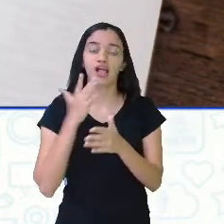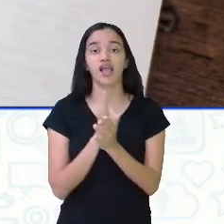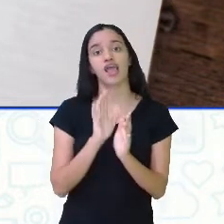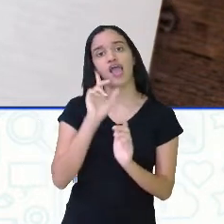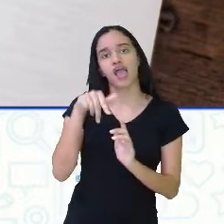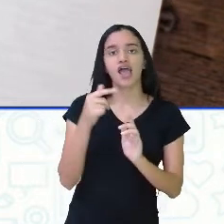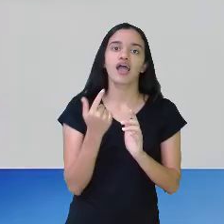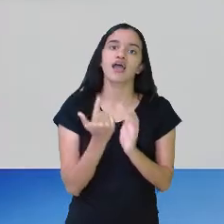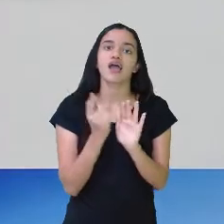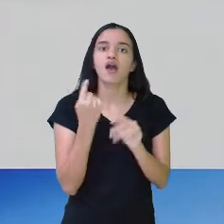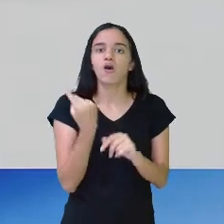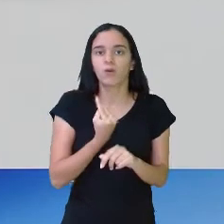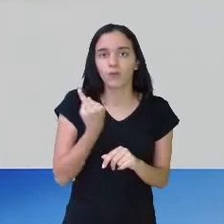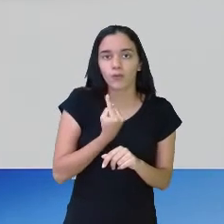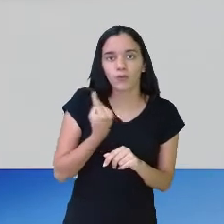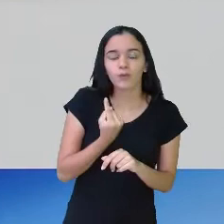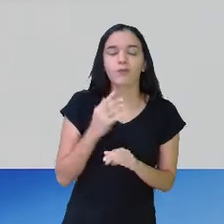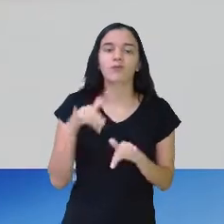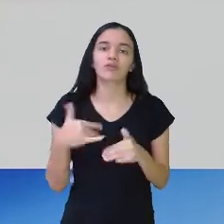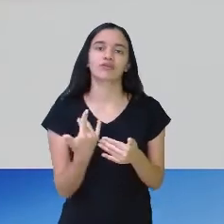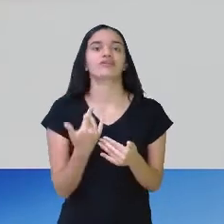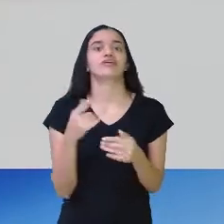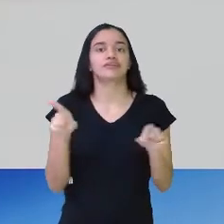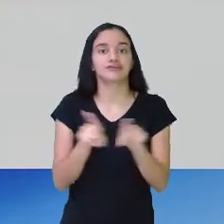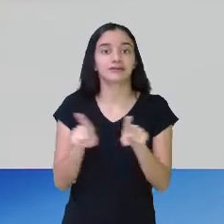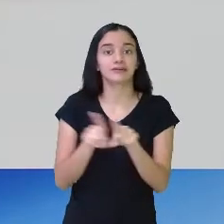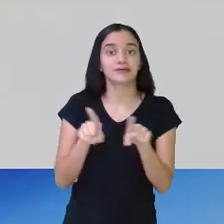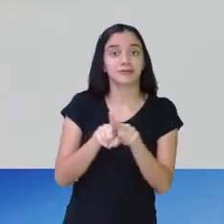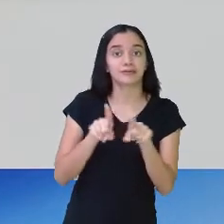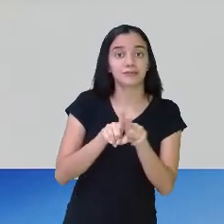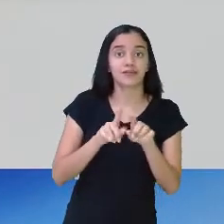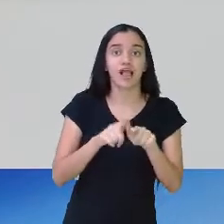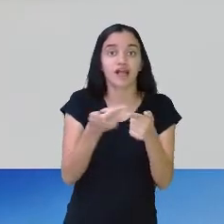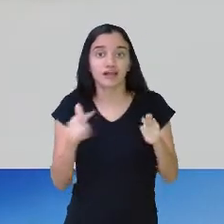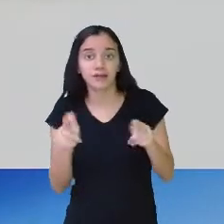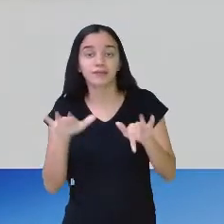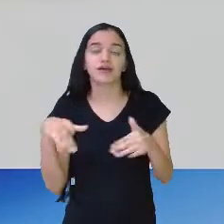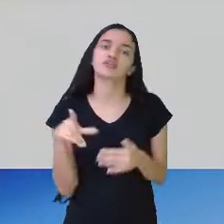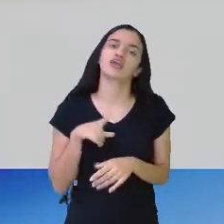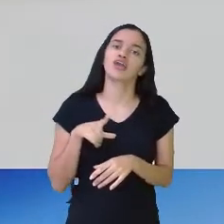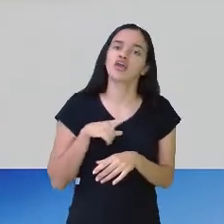narrativa unívoca, univalente, com uma unidade dramática, quer dizer que eu vou ter